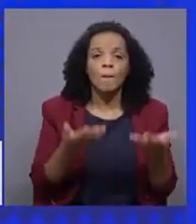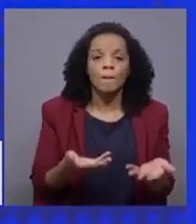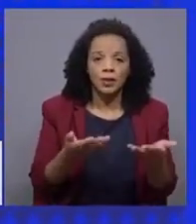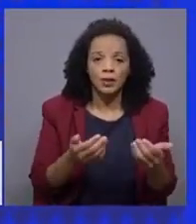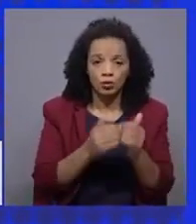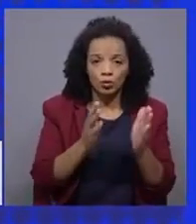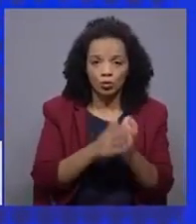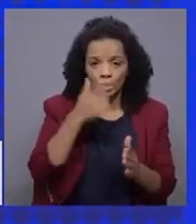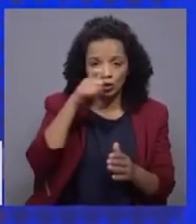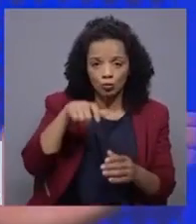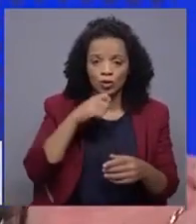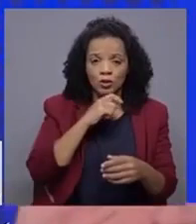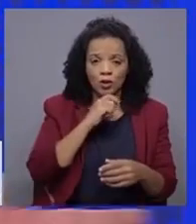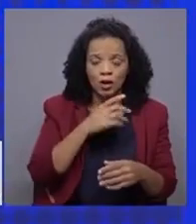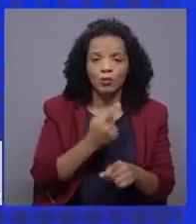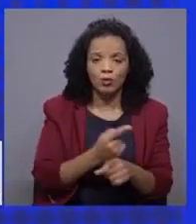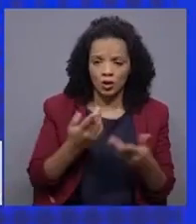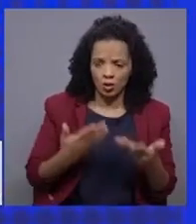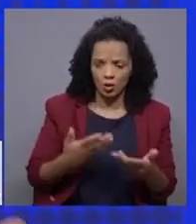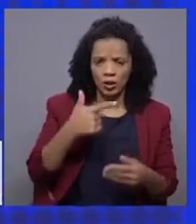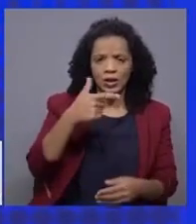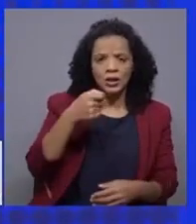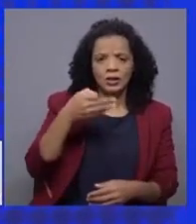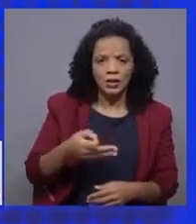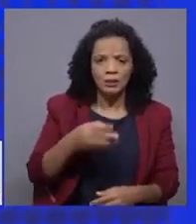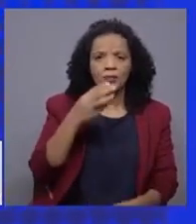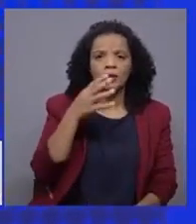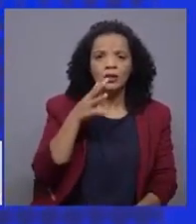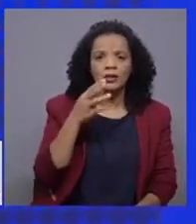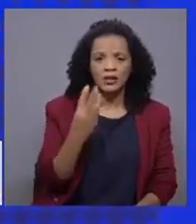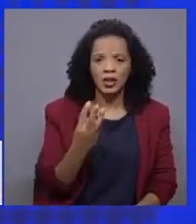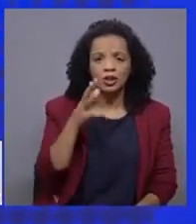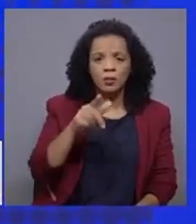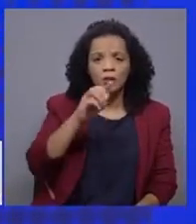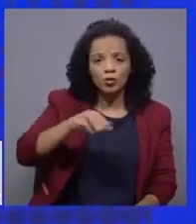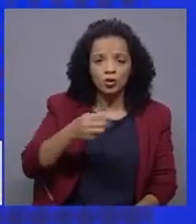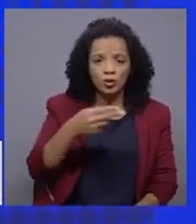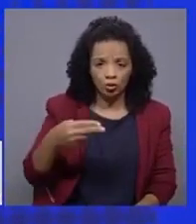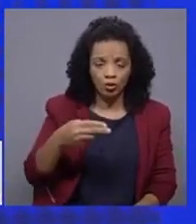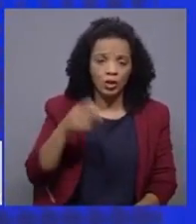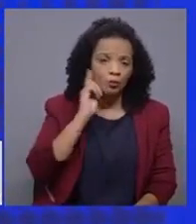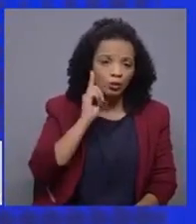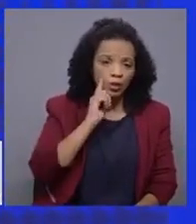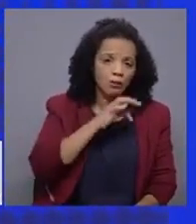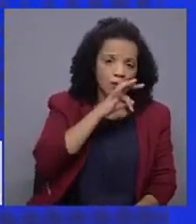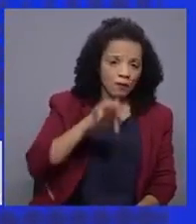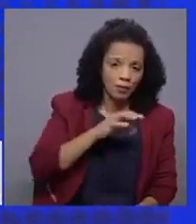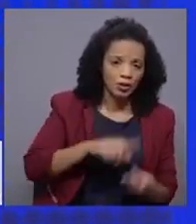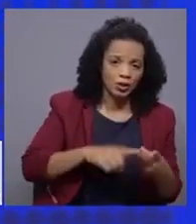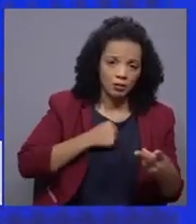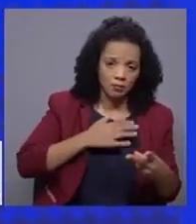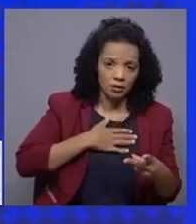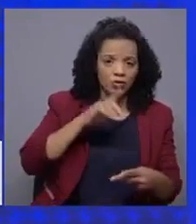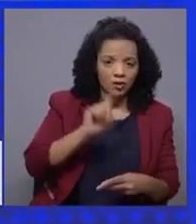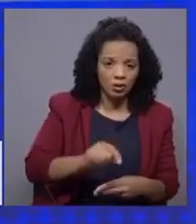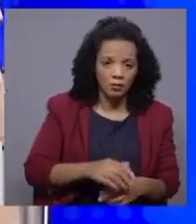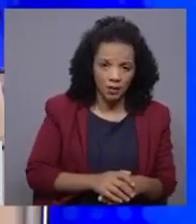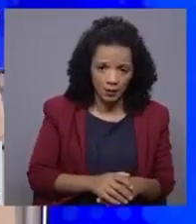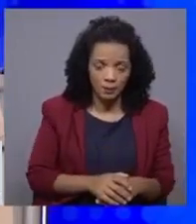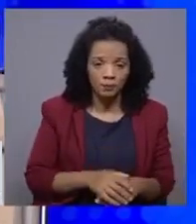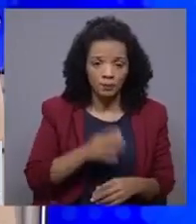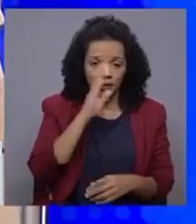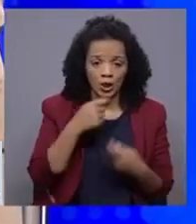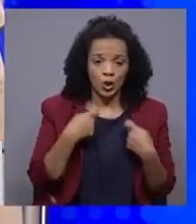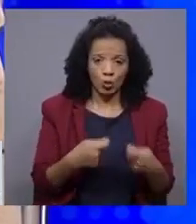todos os contribuintes, porque a verdade é que só agora para a TAP são mais 13 mil milhões de euros que faziam muita falta, quer às famílias, quer às empresas. Portanto, libertando